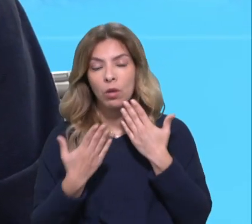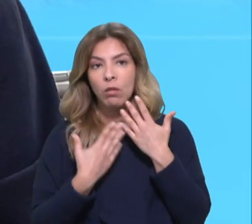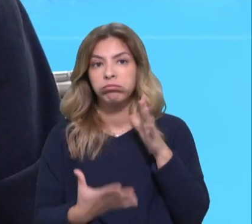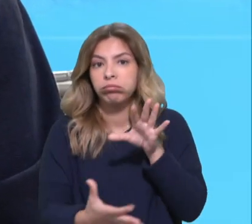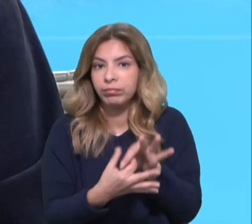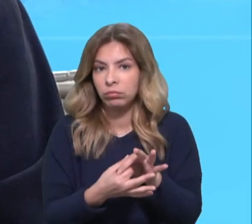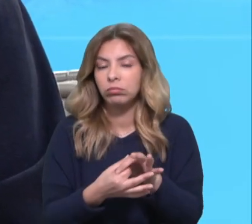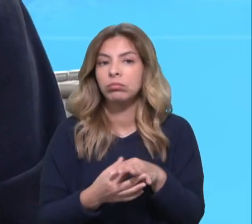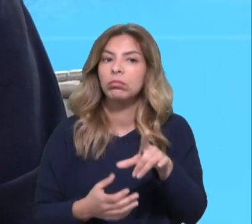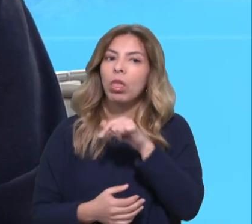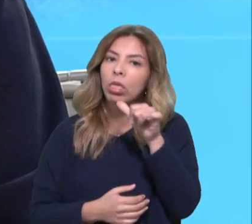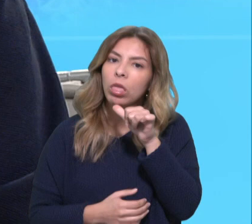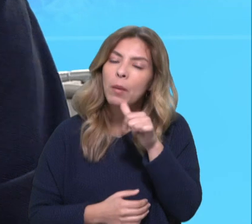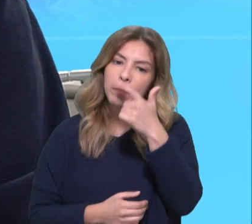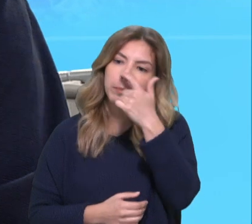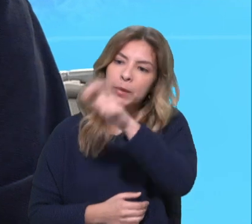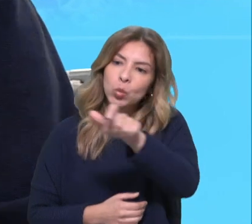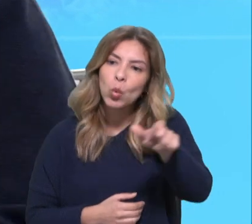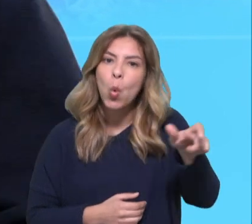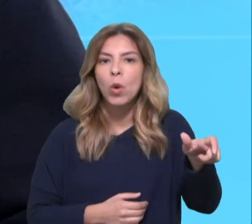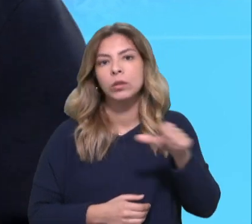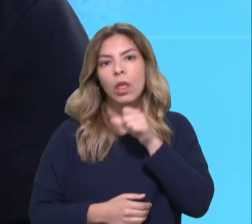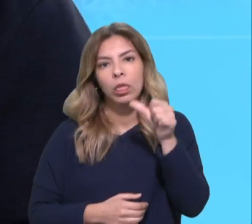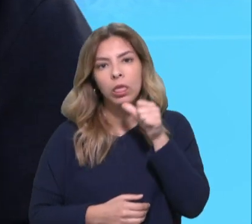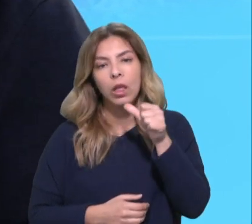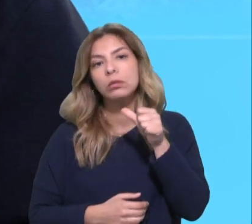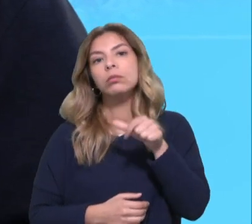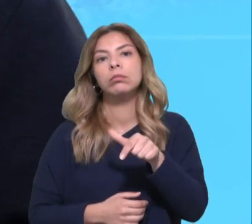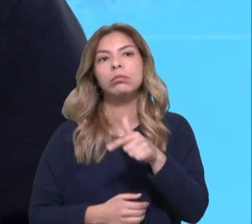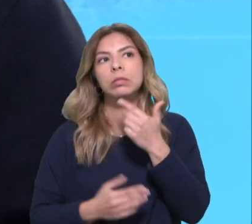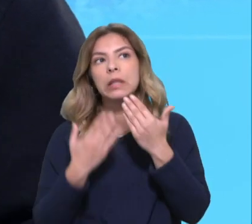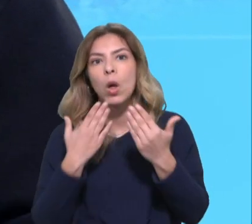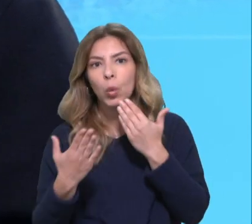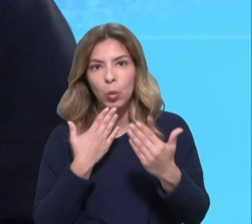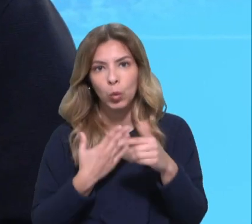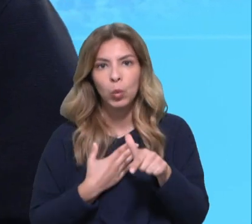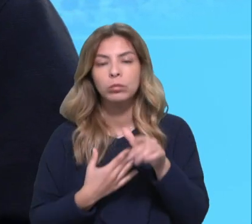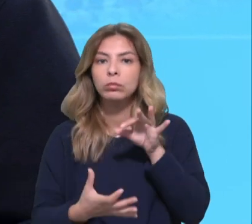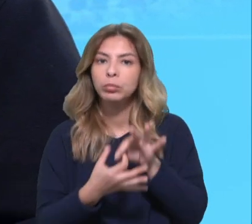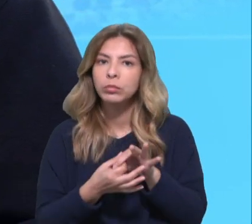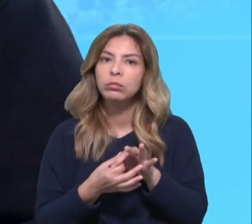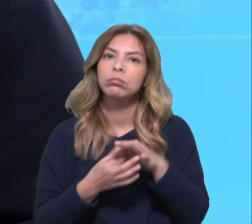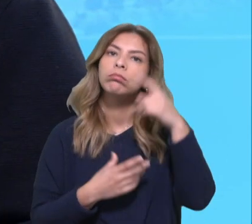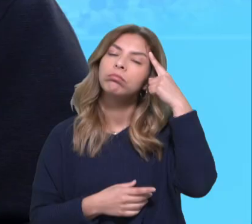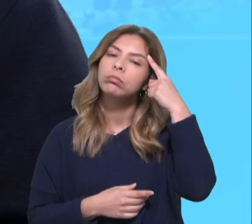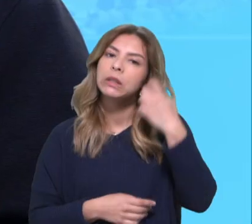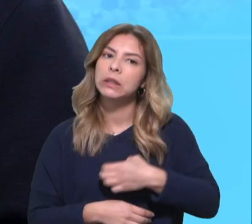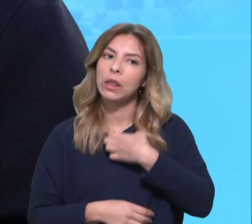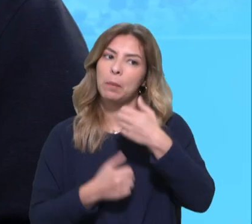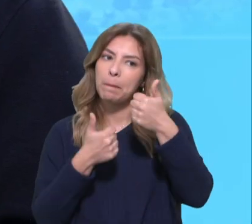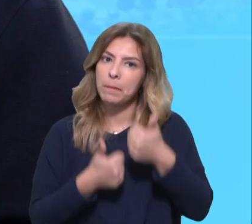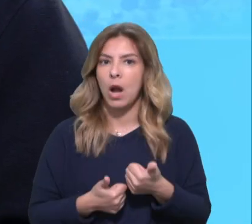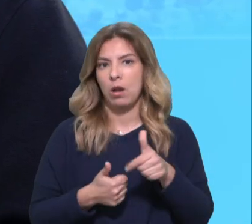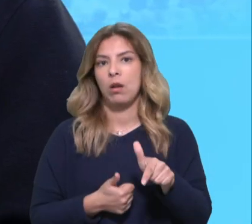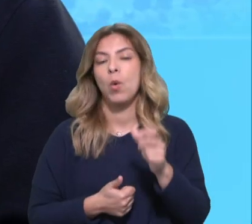digamos, pessoas da comunidade que, no fundo, fazem este teatro, que é extremamente bem vivido. No